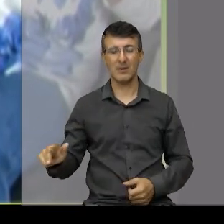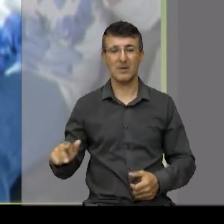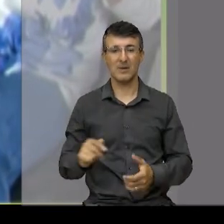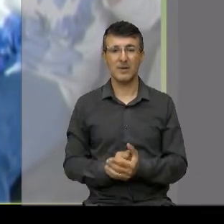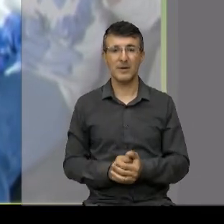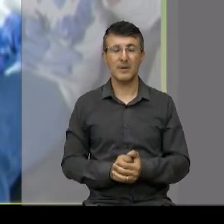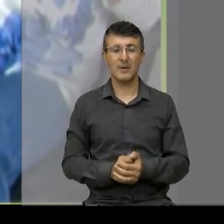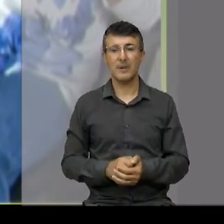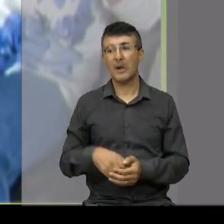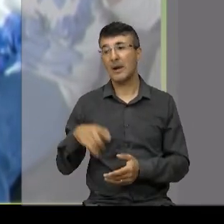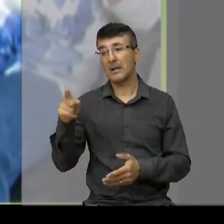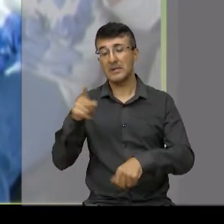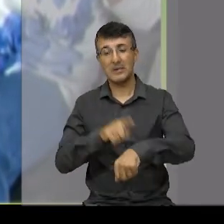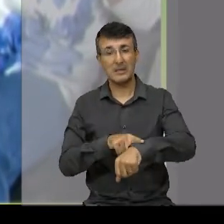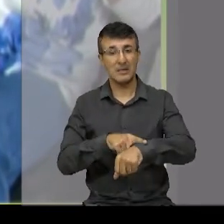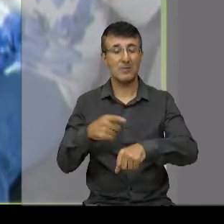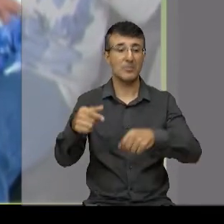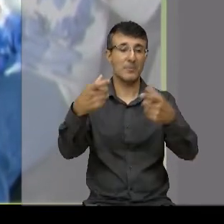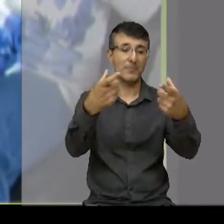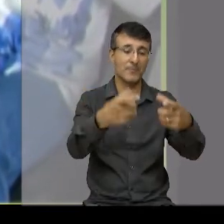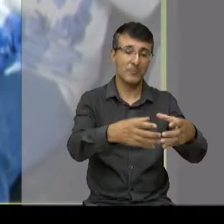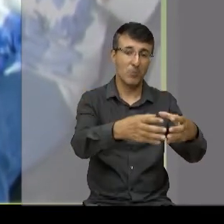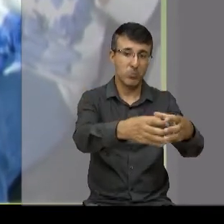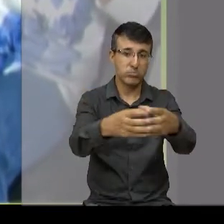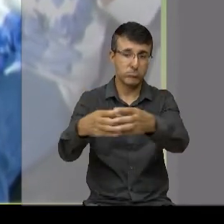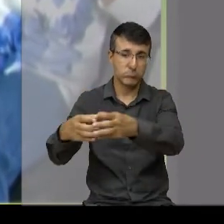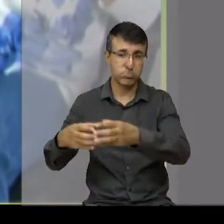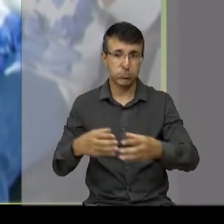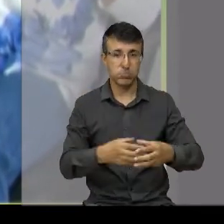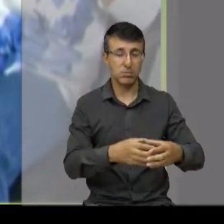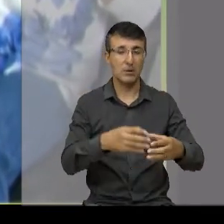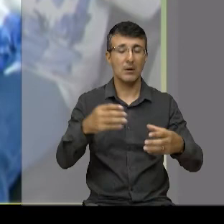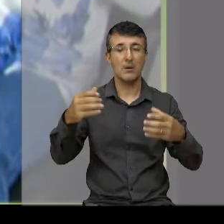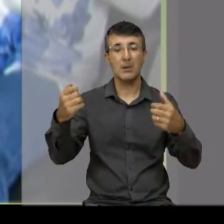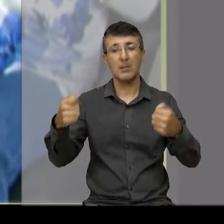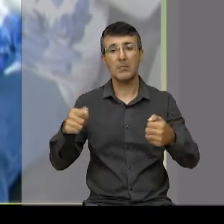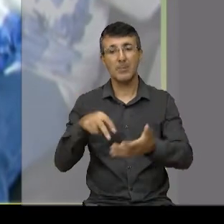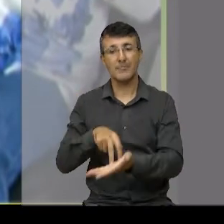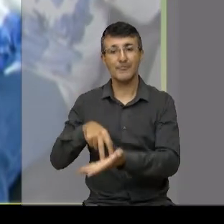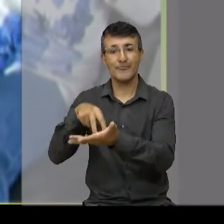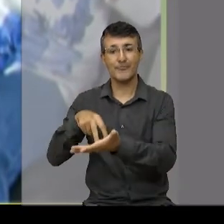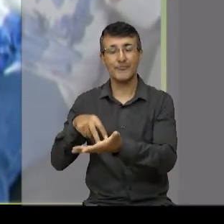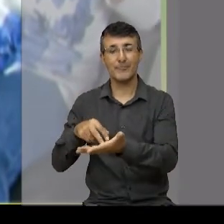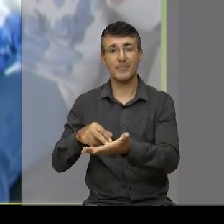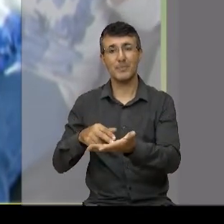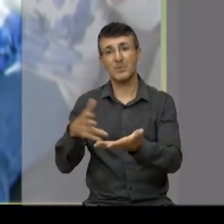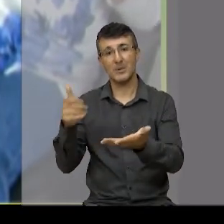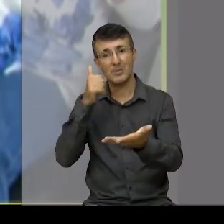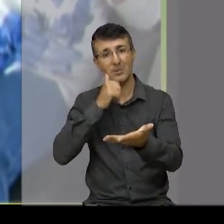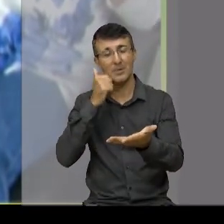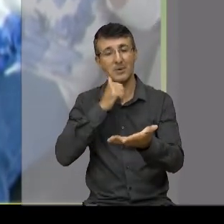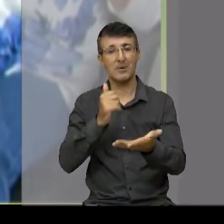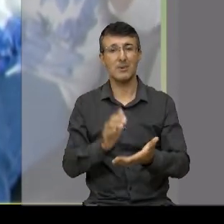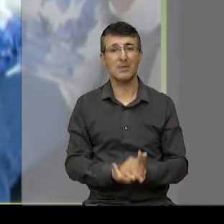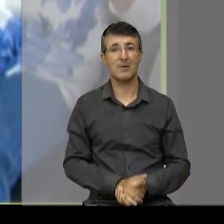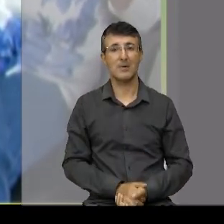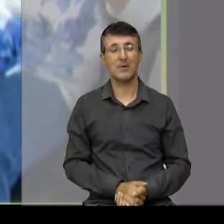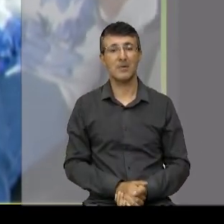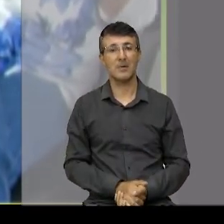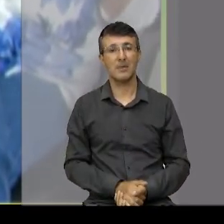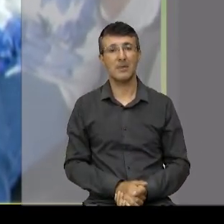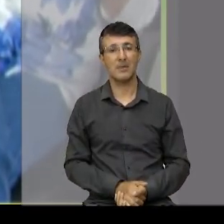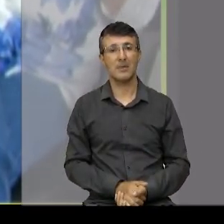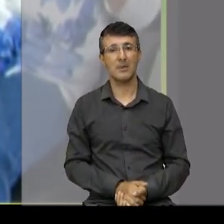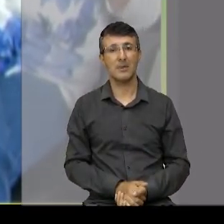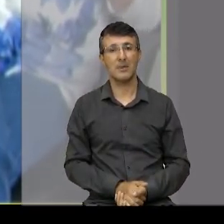realmente eficaz, que tem um começo e tem um fim, porque as coisas ficam meio que paradas em tudo quanto é lugar desse país.